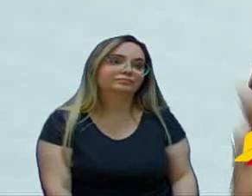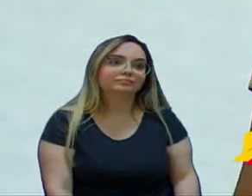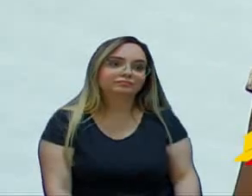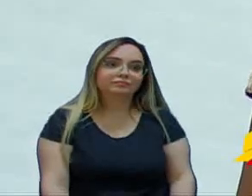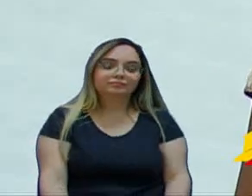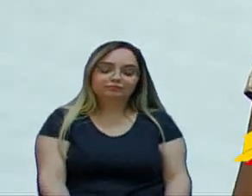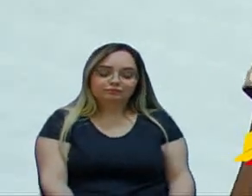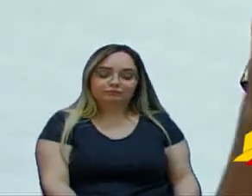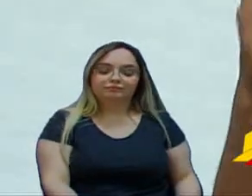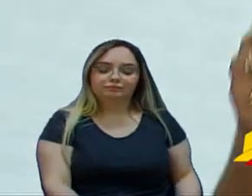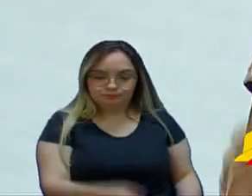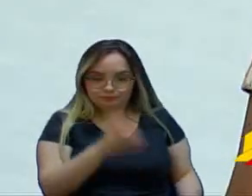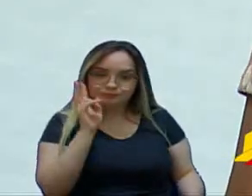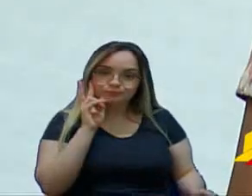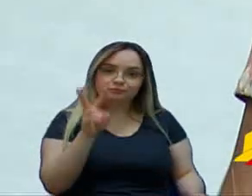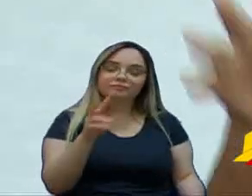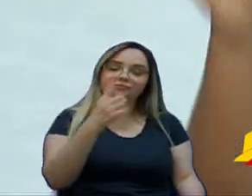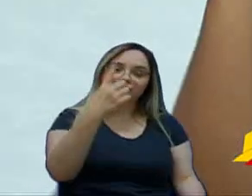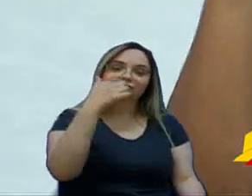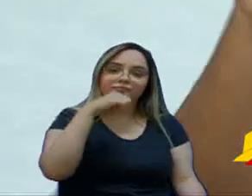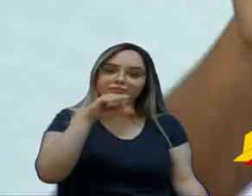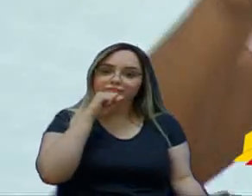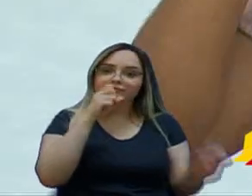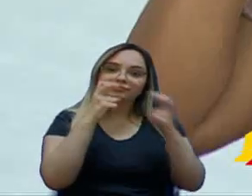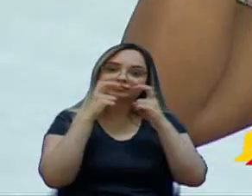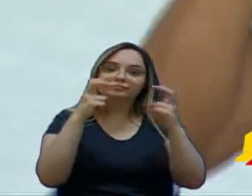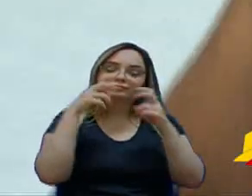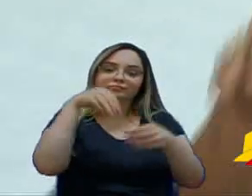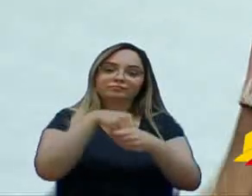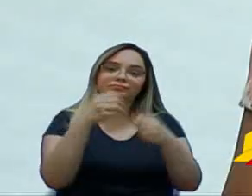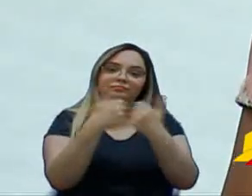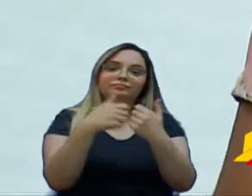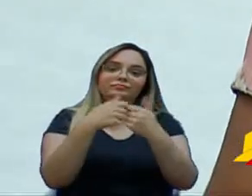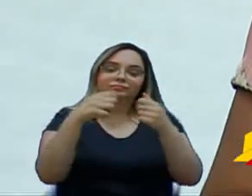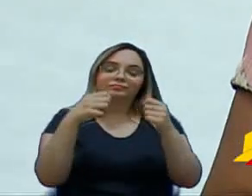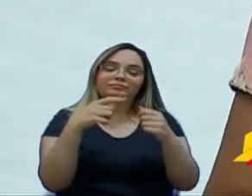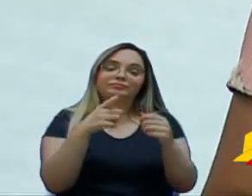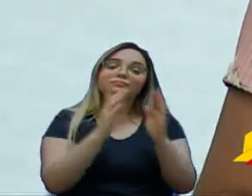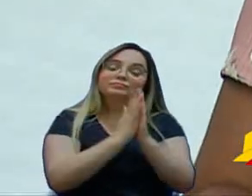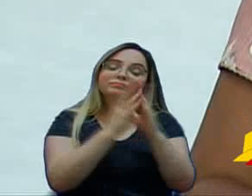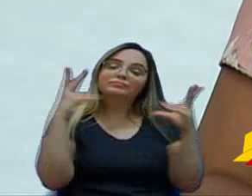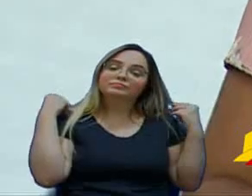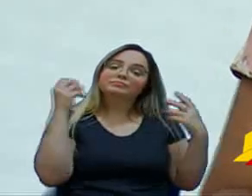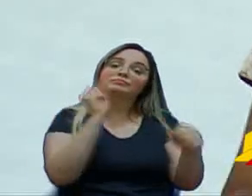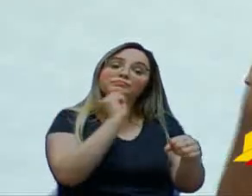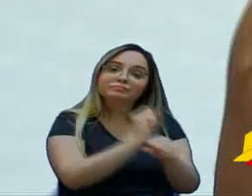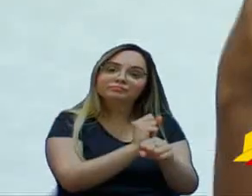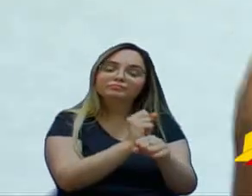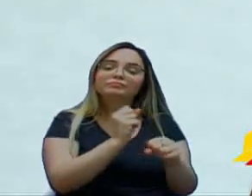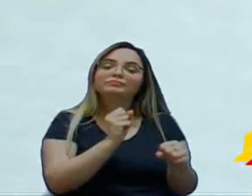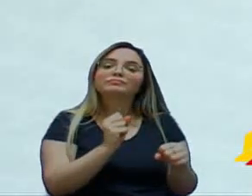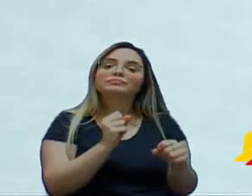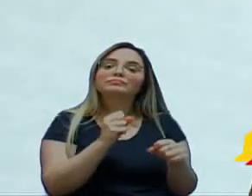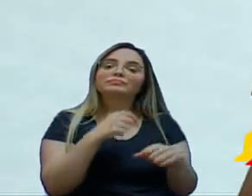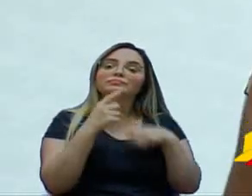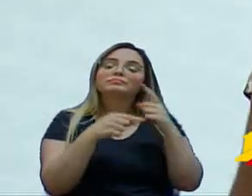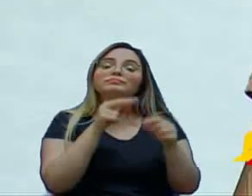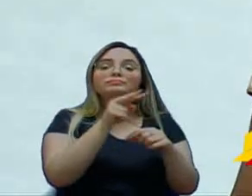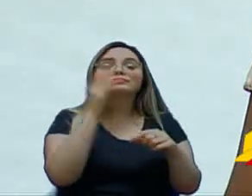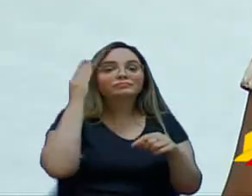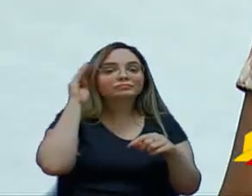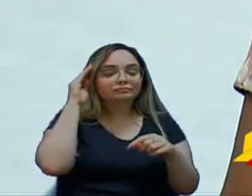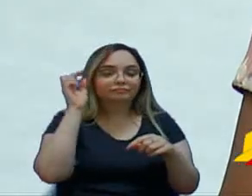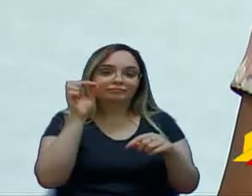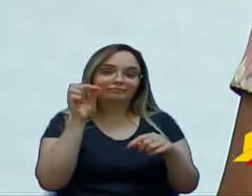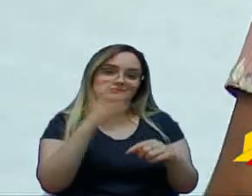ver uma mãe desesperada gritando no ônibus, pedindo para que o motorista parasse. E, quando eu fui entender aquela situação, a criança